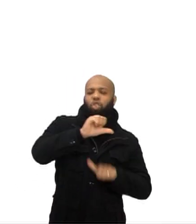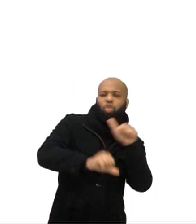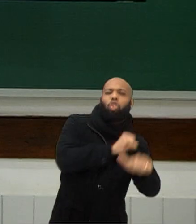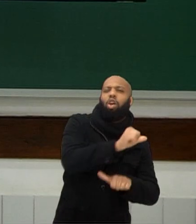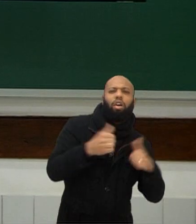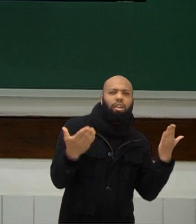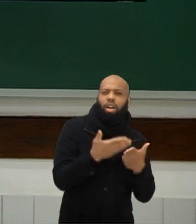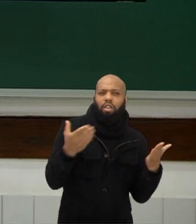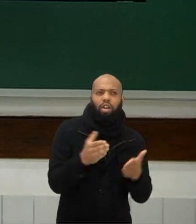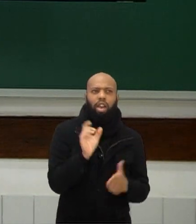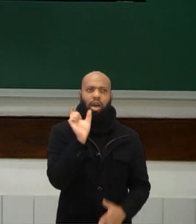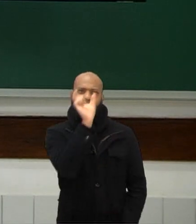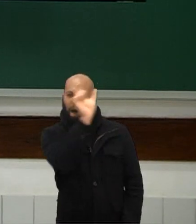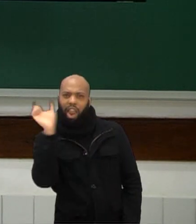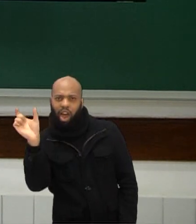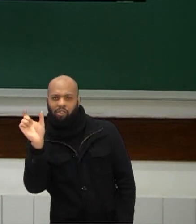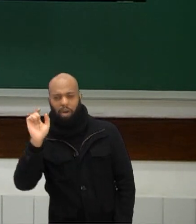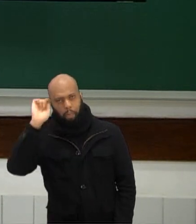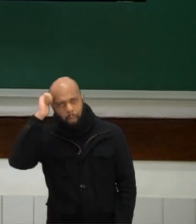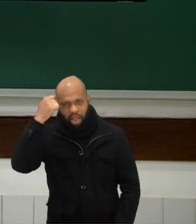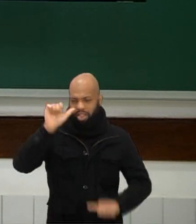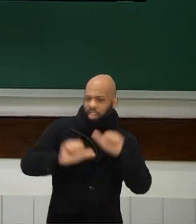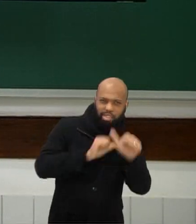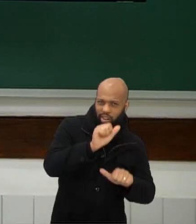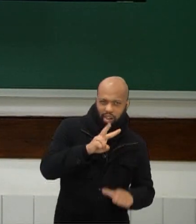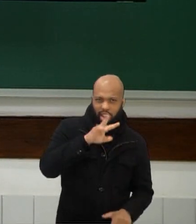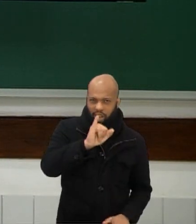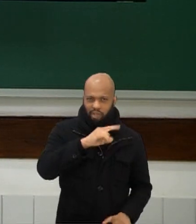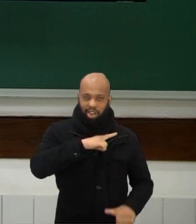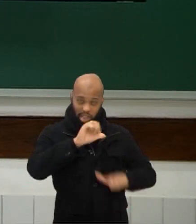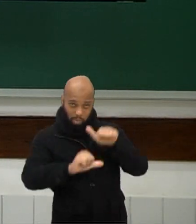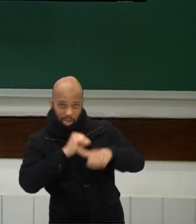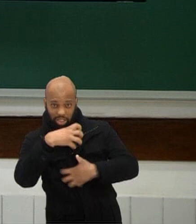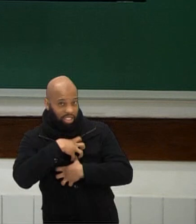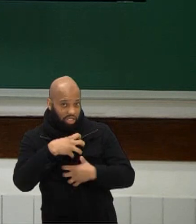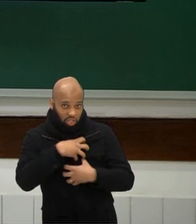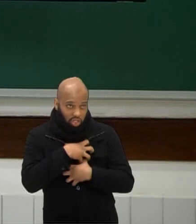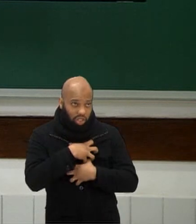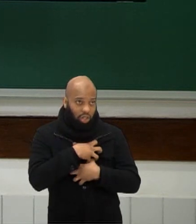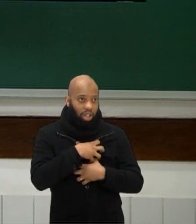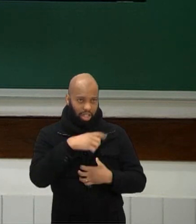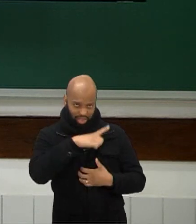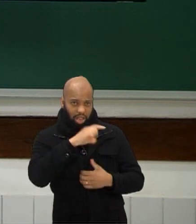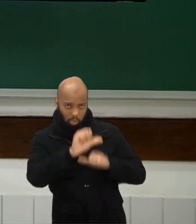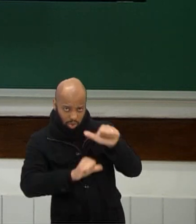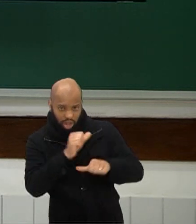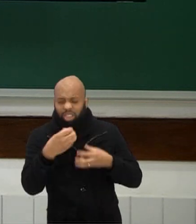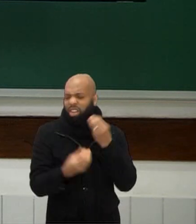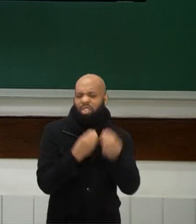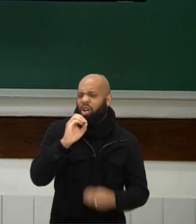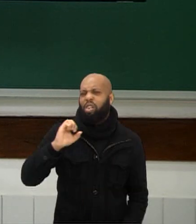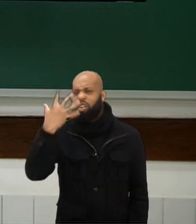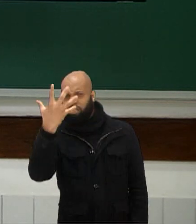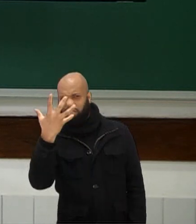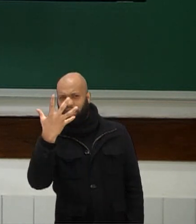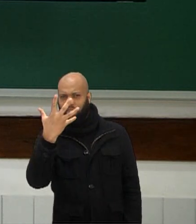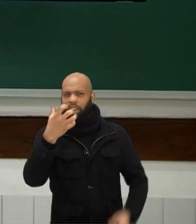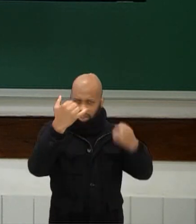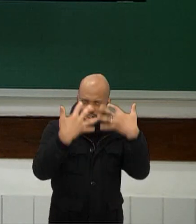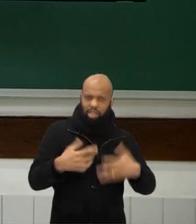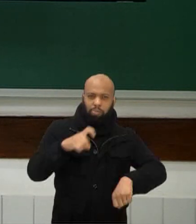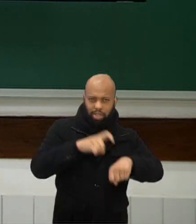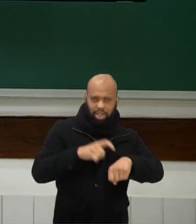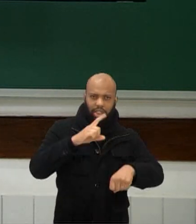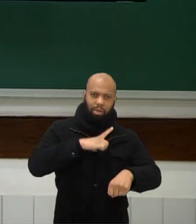chegará, lembra que nós falamos já sobre essas mudanças de sentido. E agora, a mudança, como essa mudança acontece? Vou